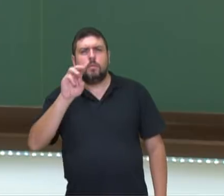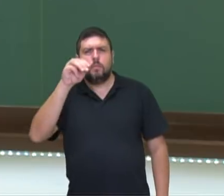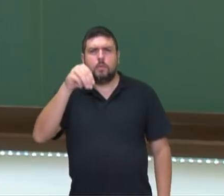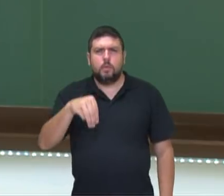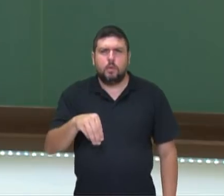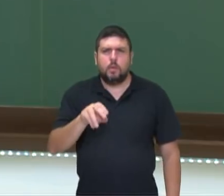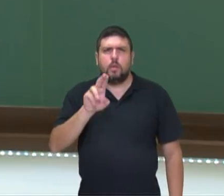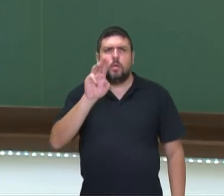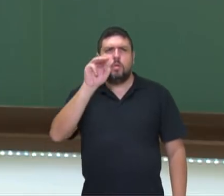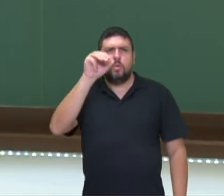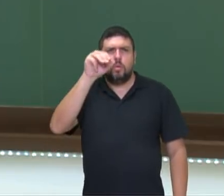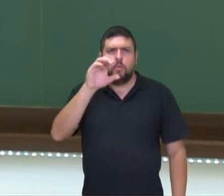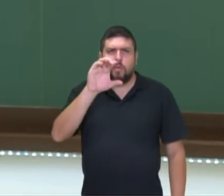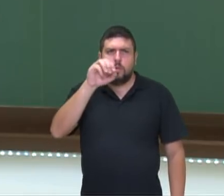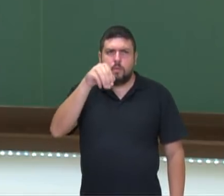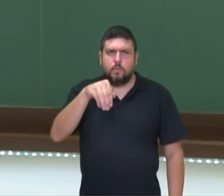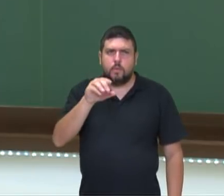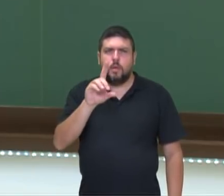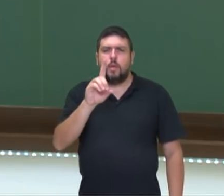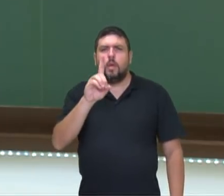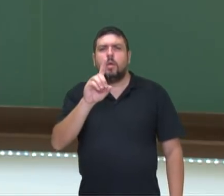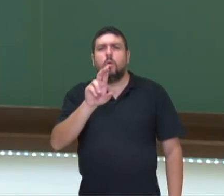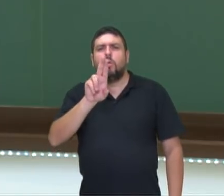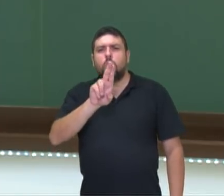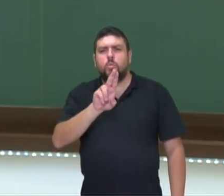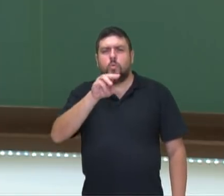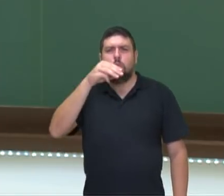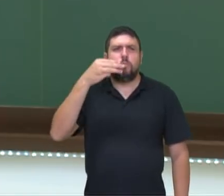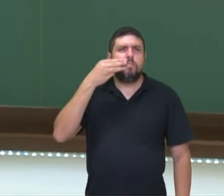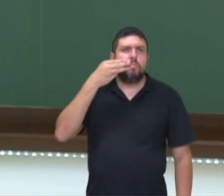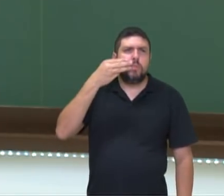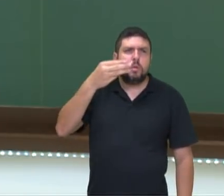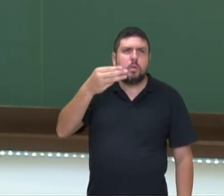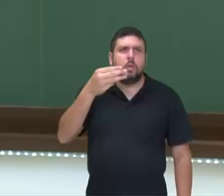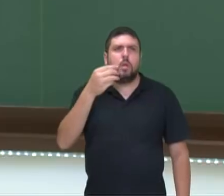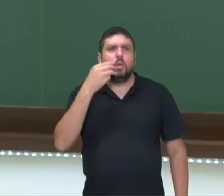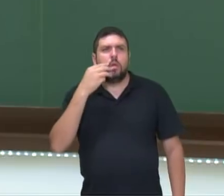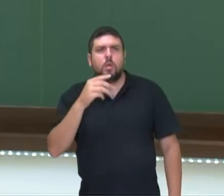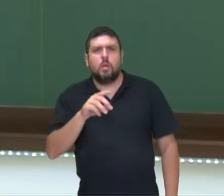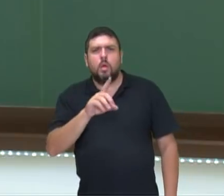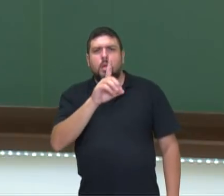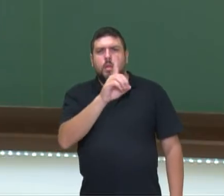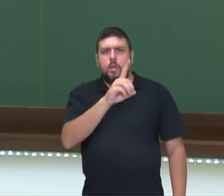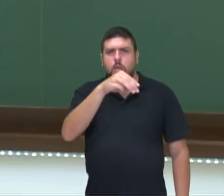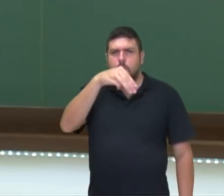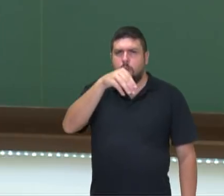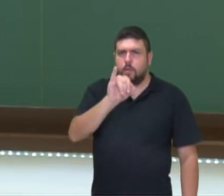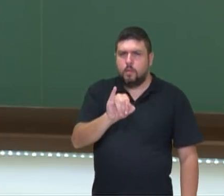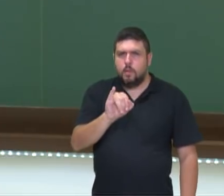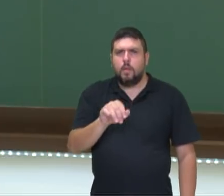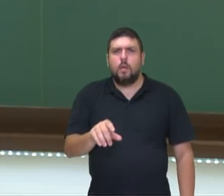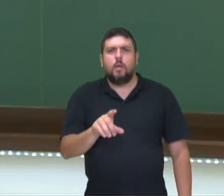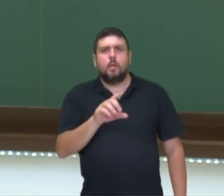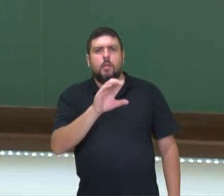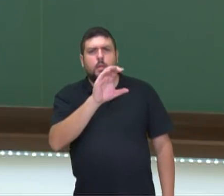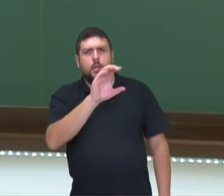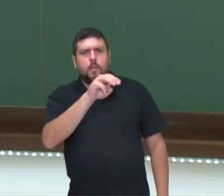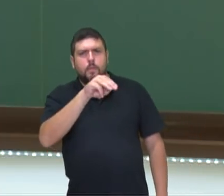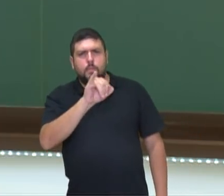dezena de milhar, centena de milhar, unidade de milhão, dezena de milhão, centena de